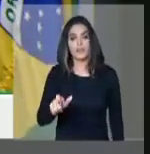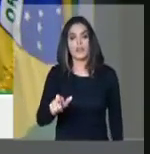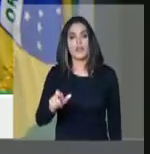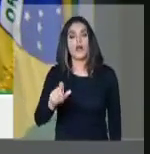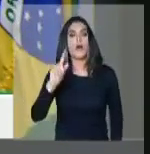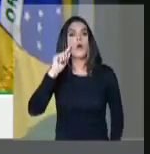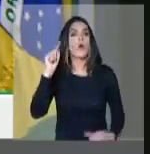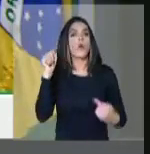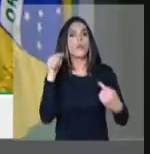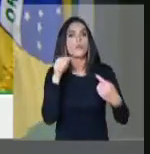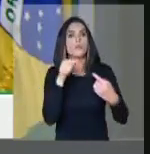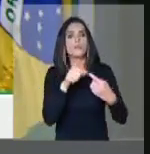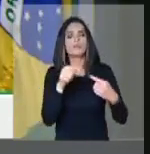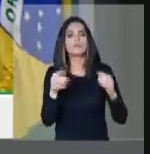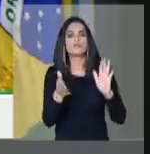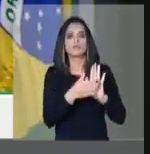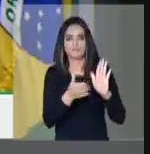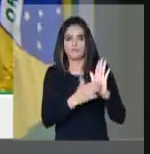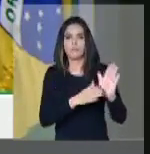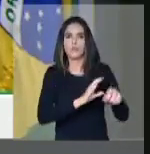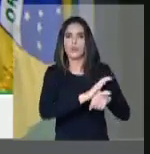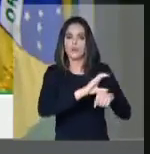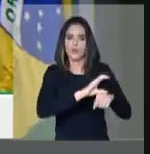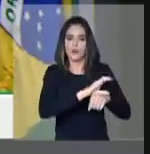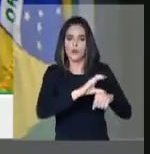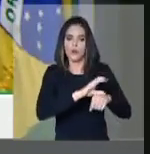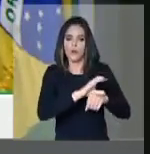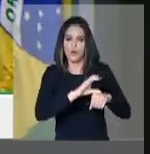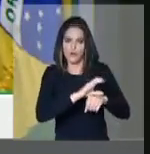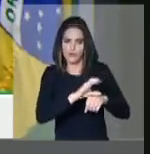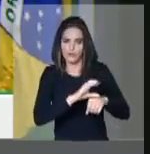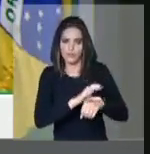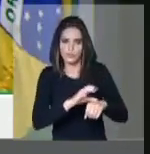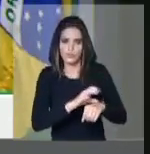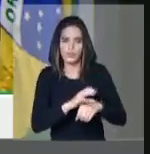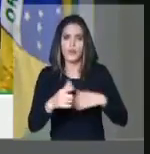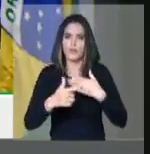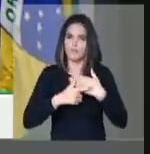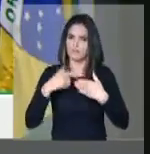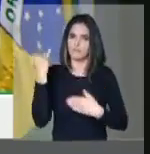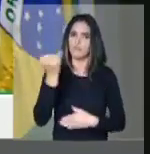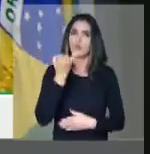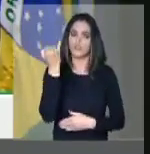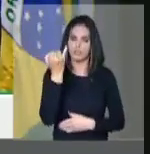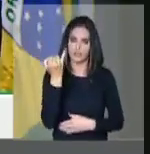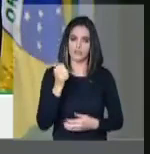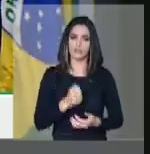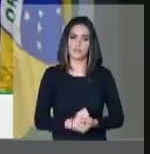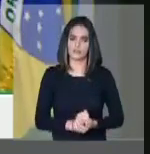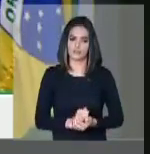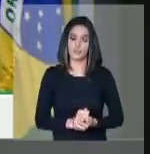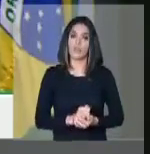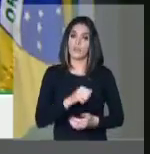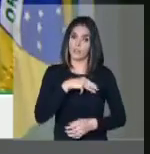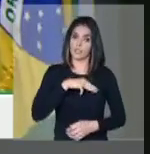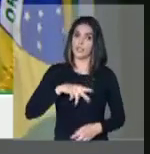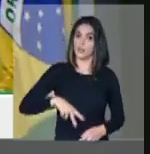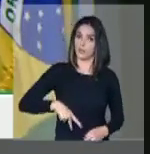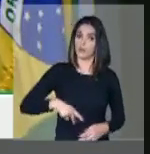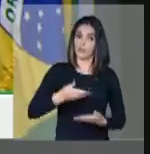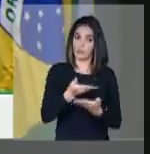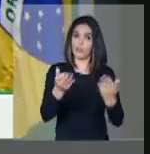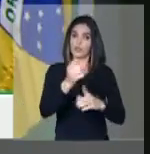pelos objetivos constitucionais traçados à Constituição, esse papel relevantíssimo da sociedade como Ministério Público,